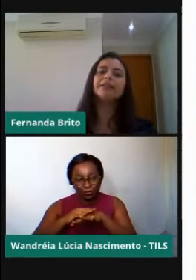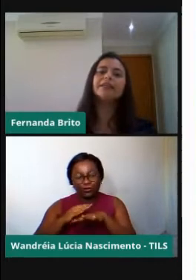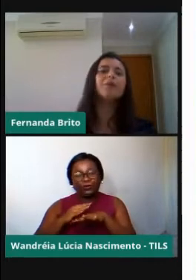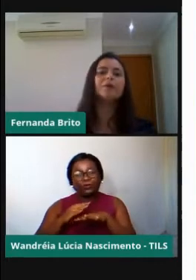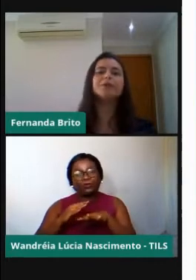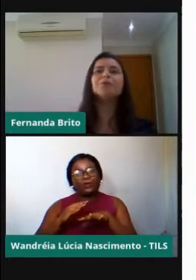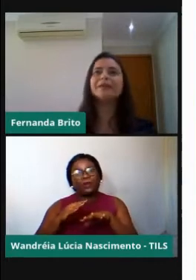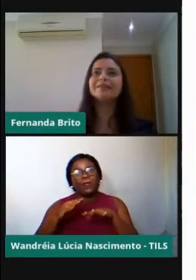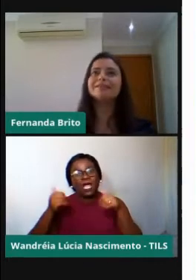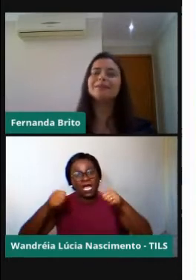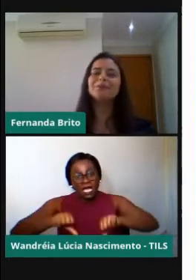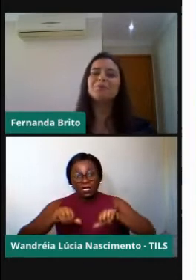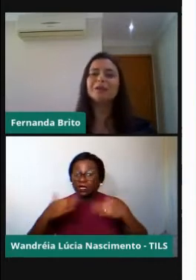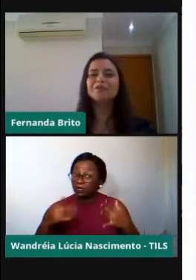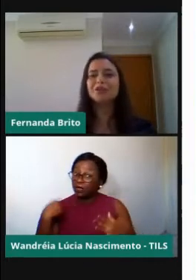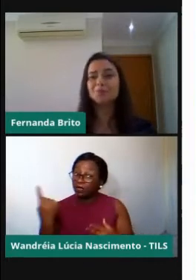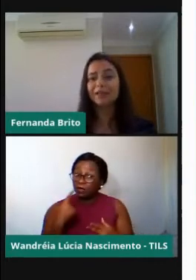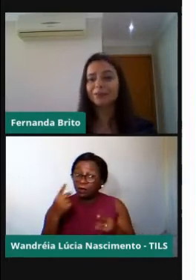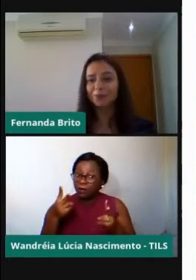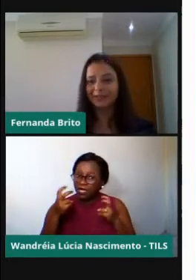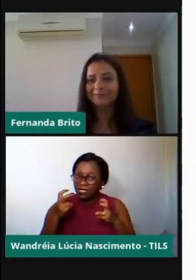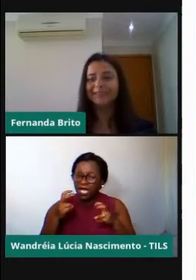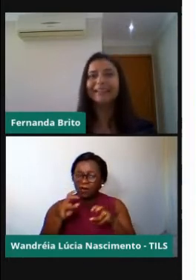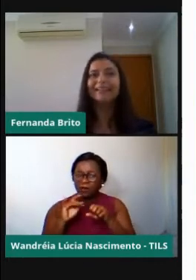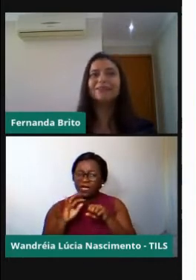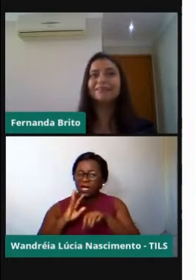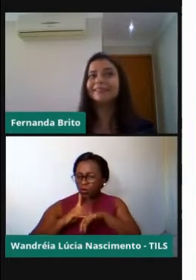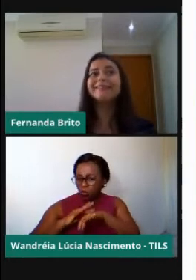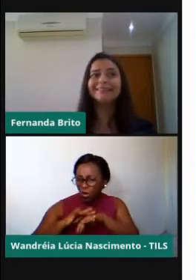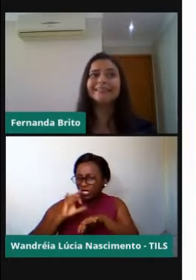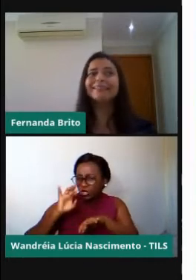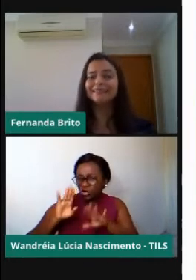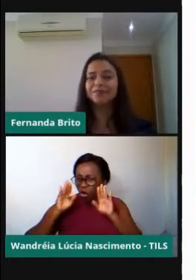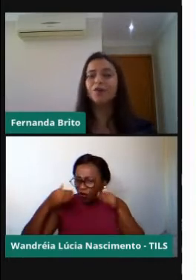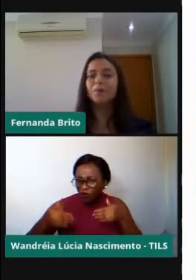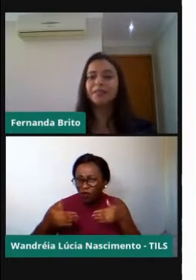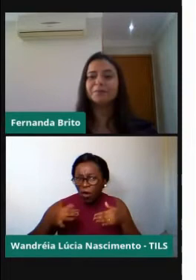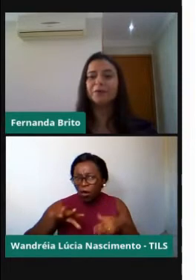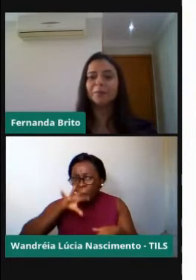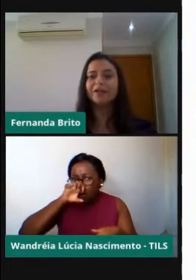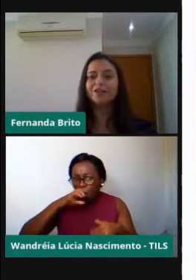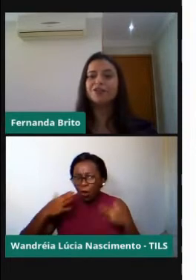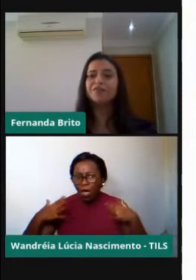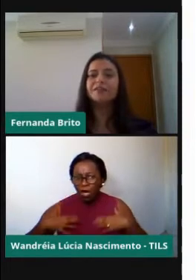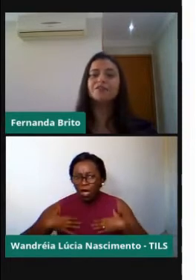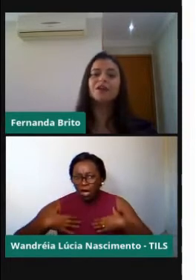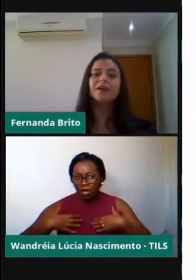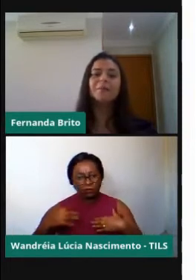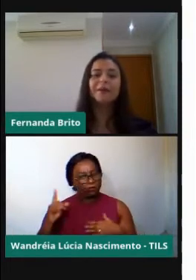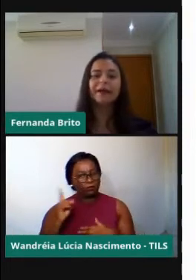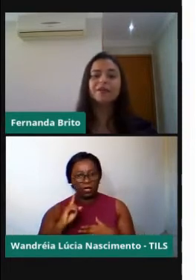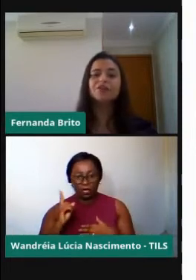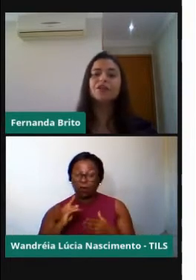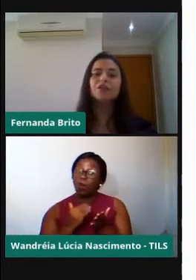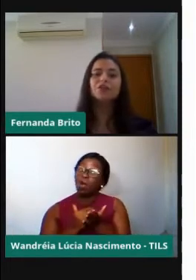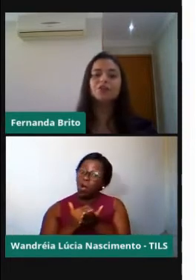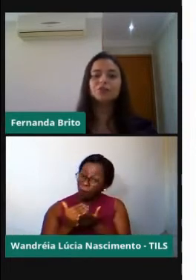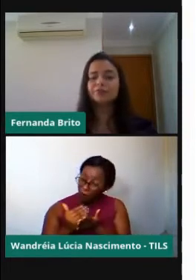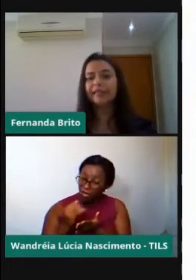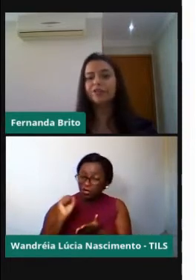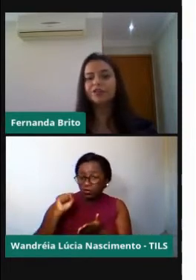né, que não é uma doença simplesmente respiratória, né, ela se inicia dessa forma na maior parte das vezes,